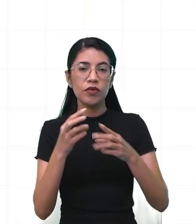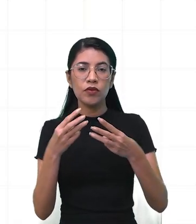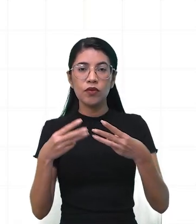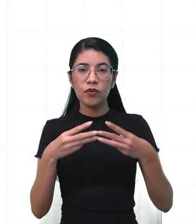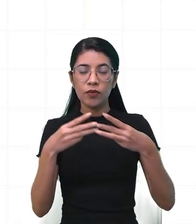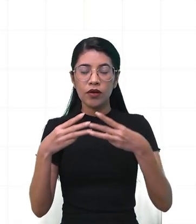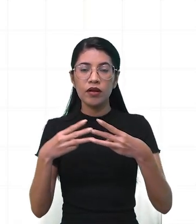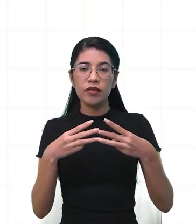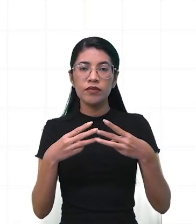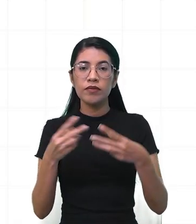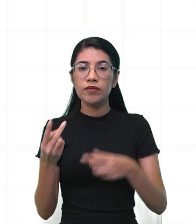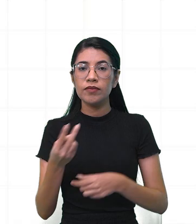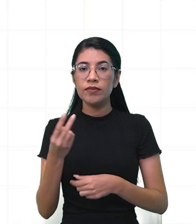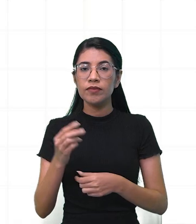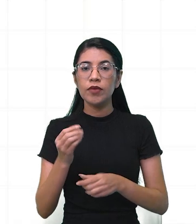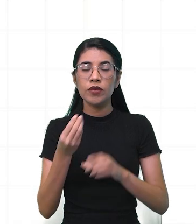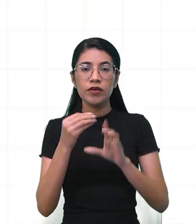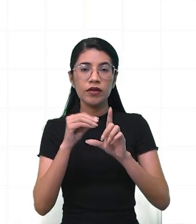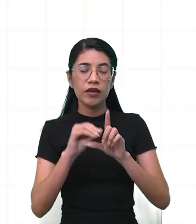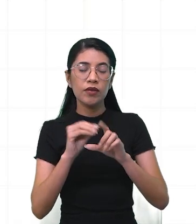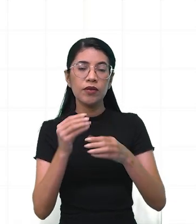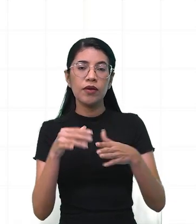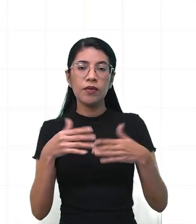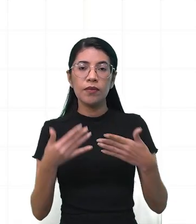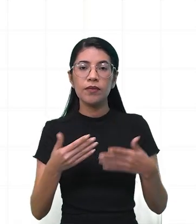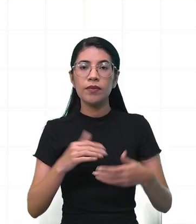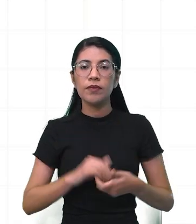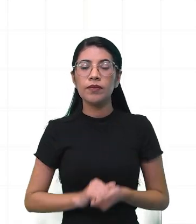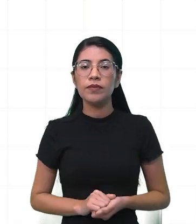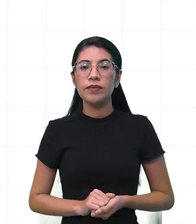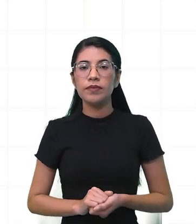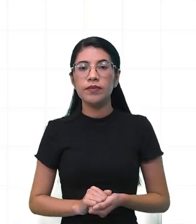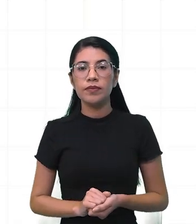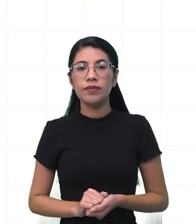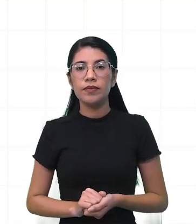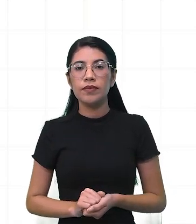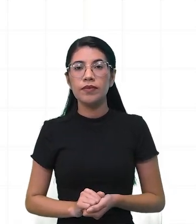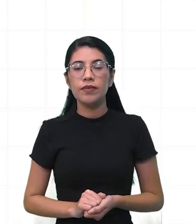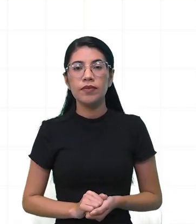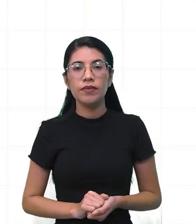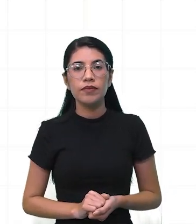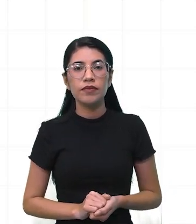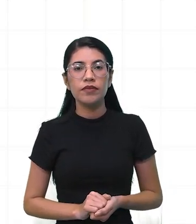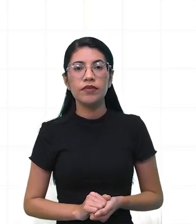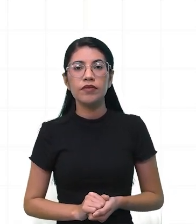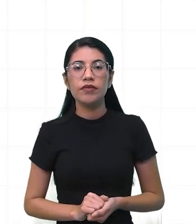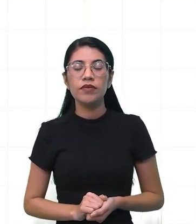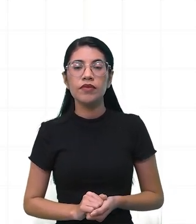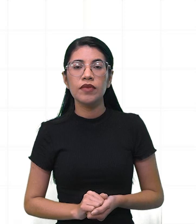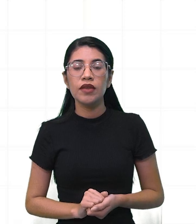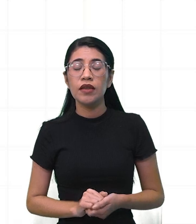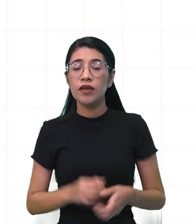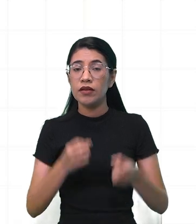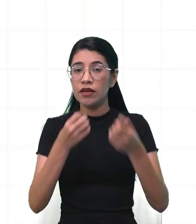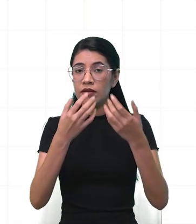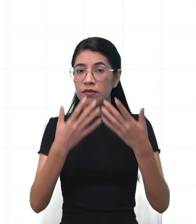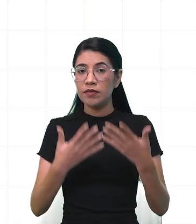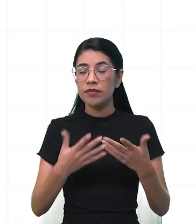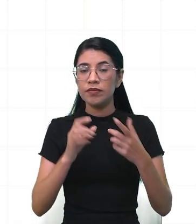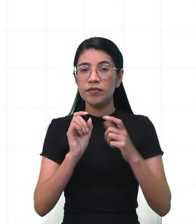vale esse ângulo interno? Quanto vale esse ângulo interno? Ora, ele está nos